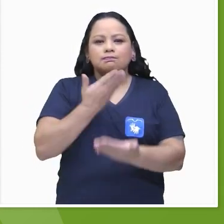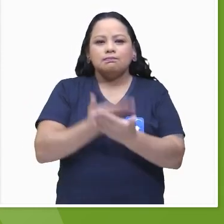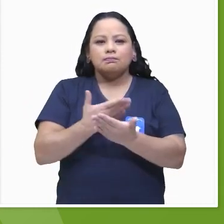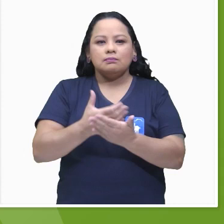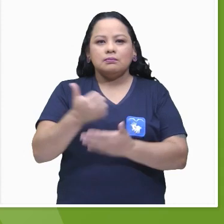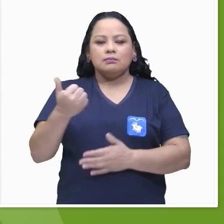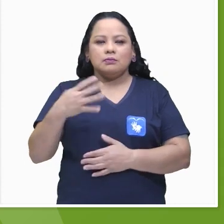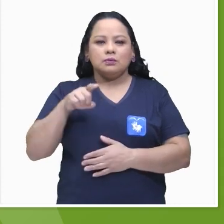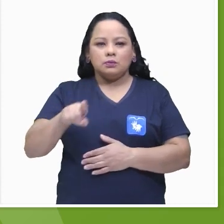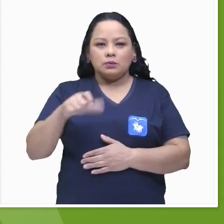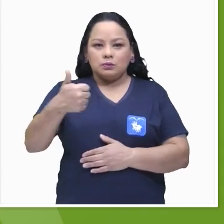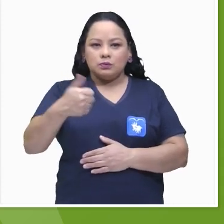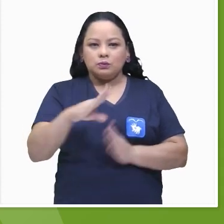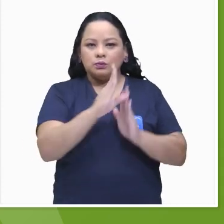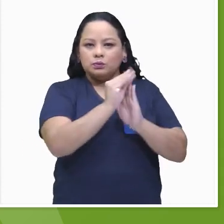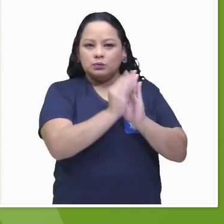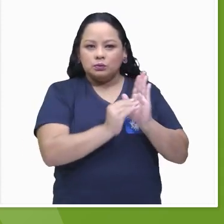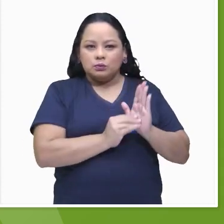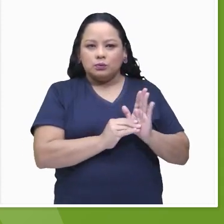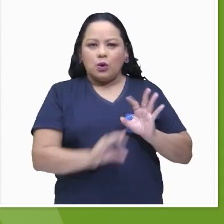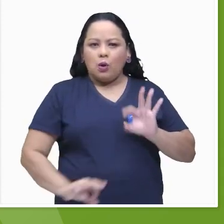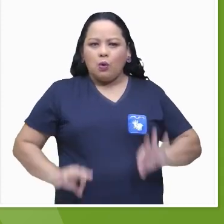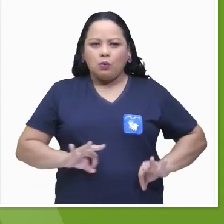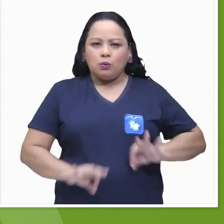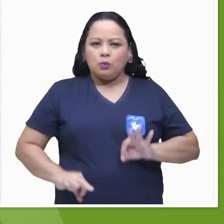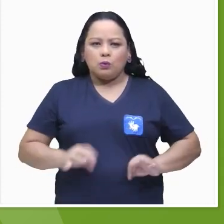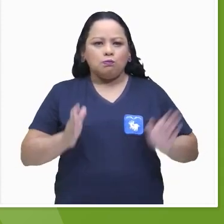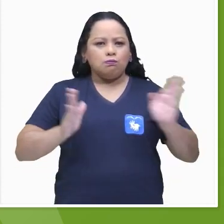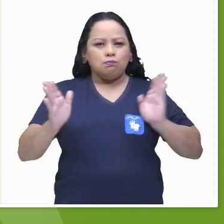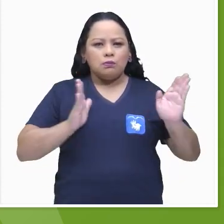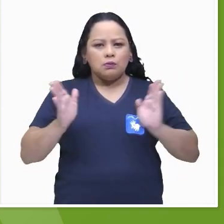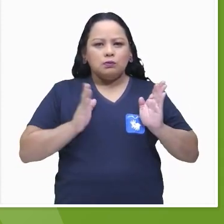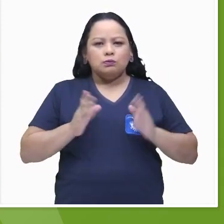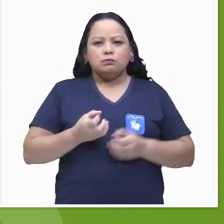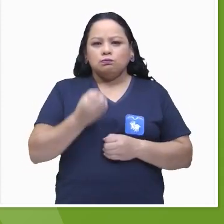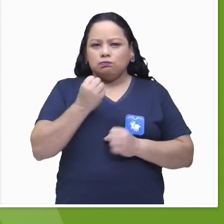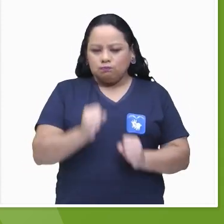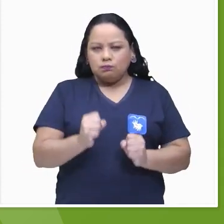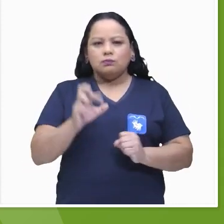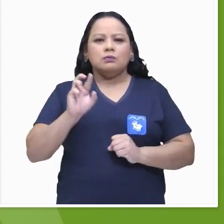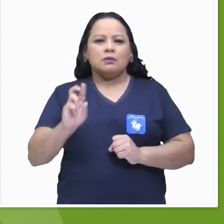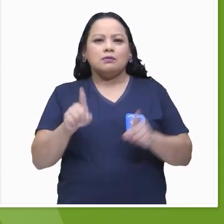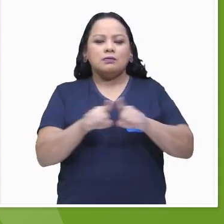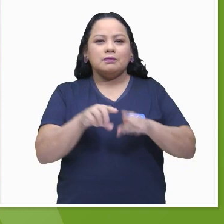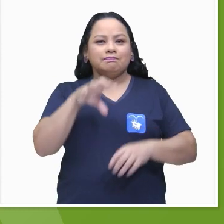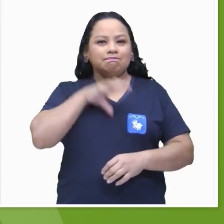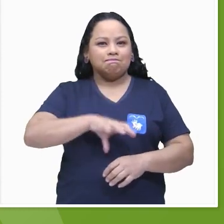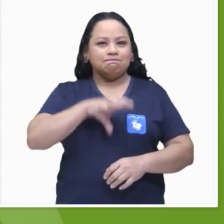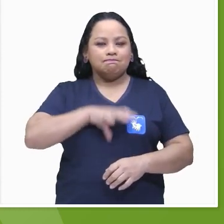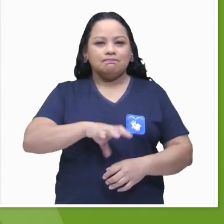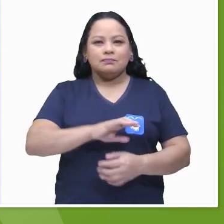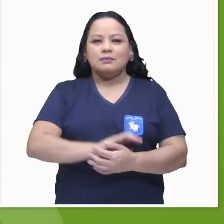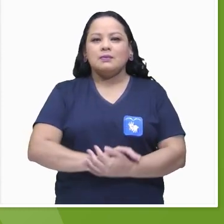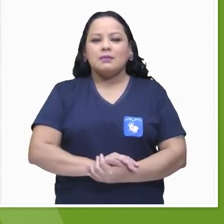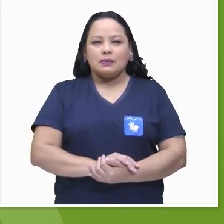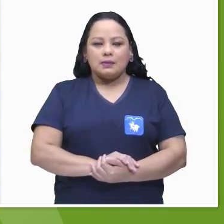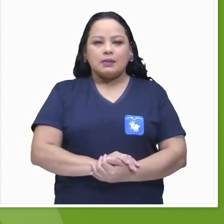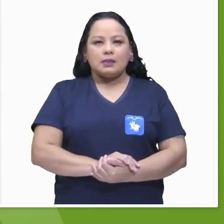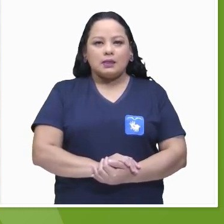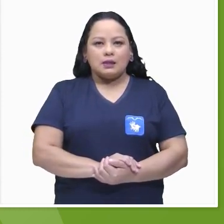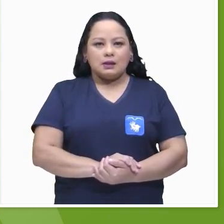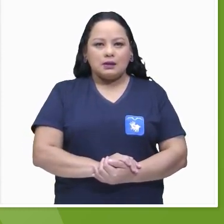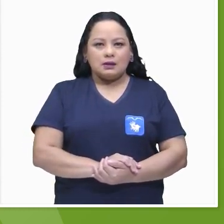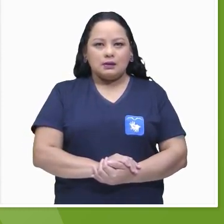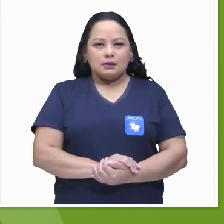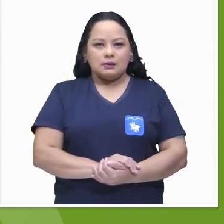Aula 14.1. Conteúdo: ovulação, período fértil e menstruação.